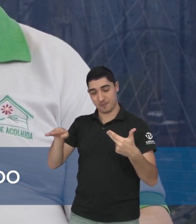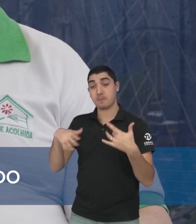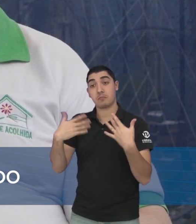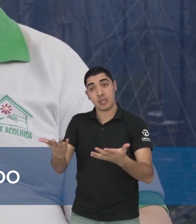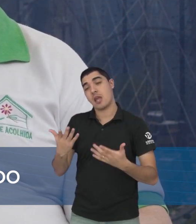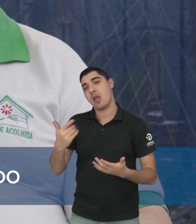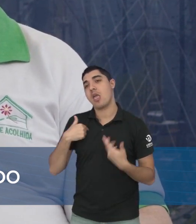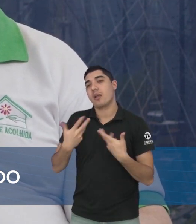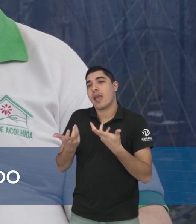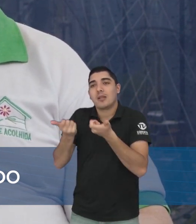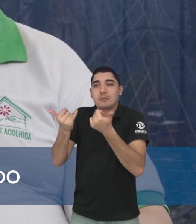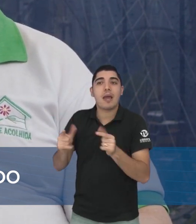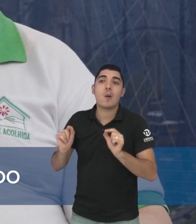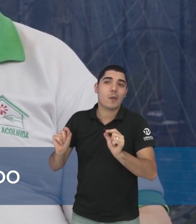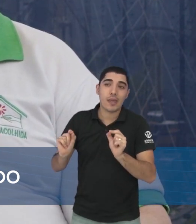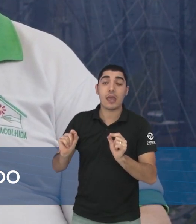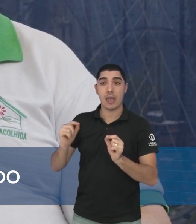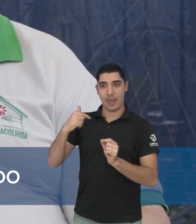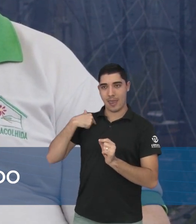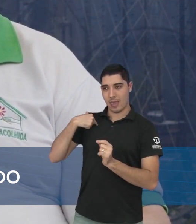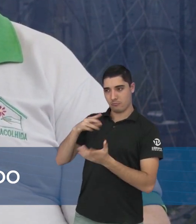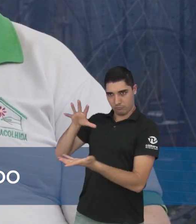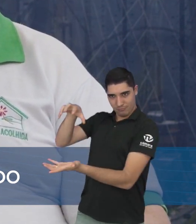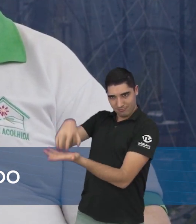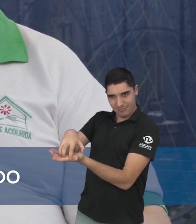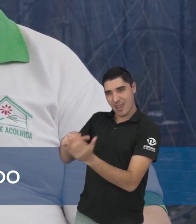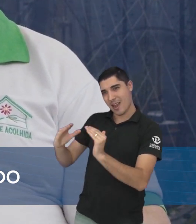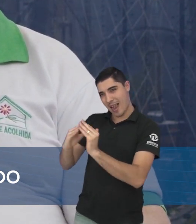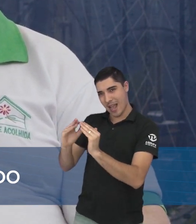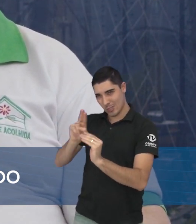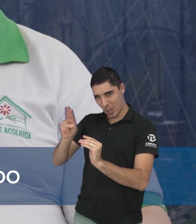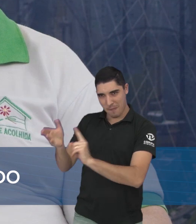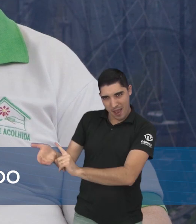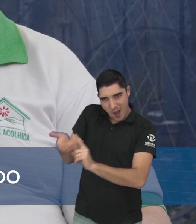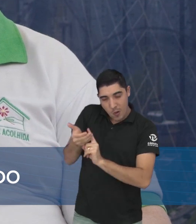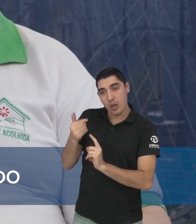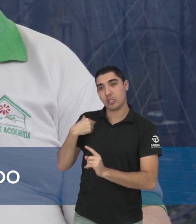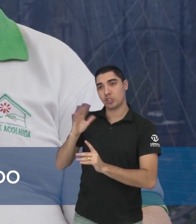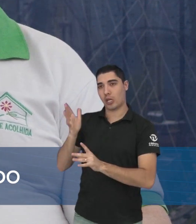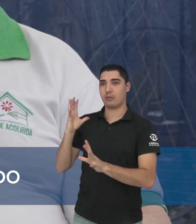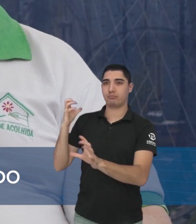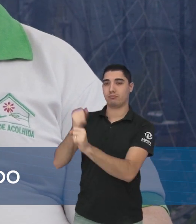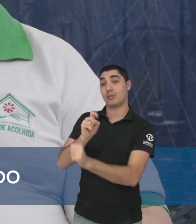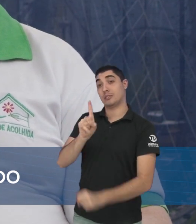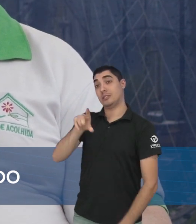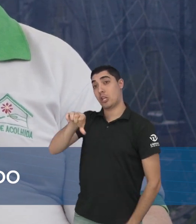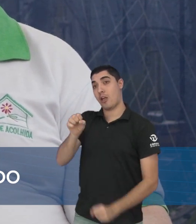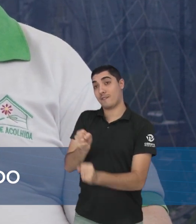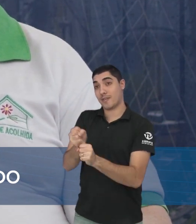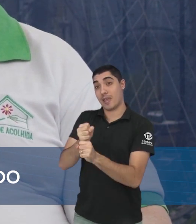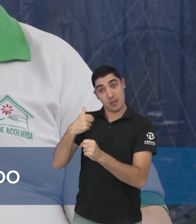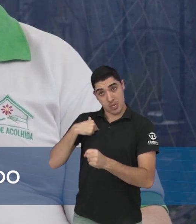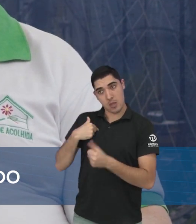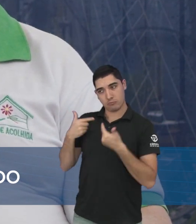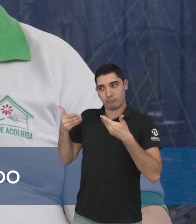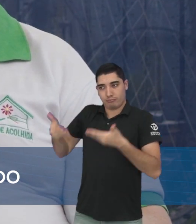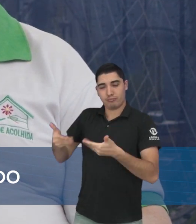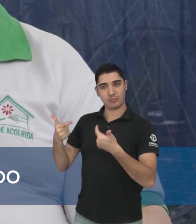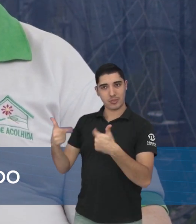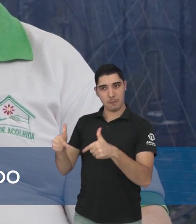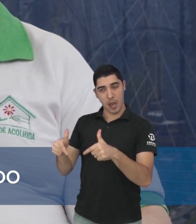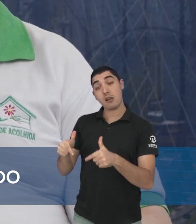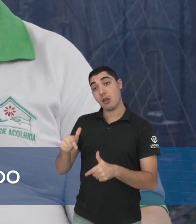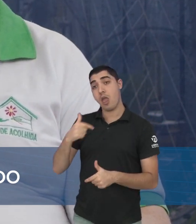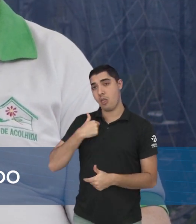isso? Estou só na casa de acolhida, estou há 19 anos. Né? E